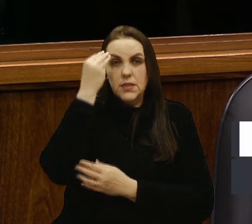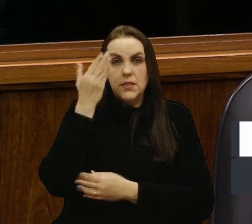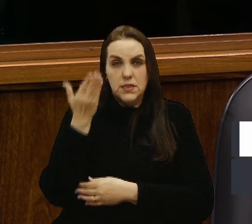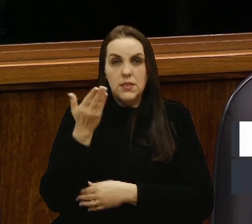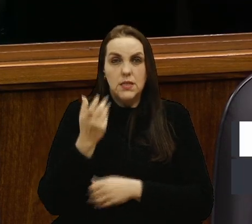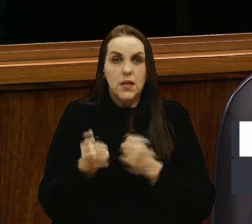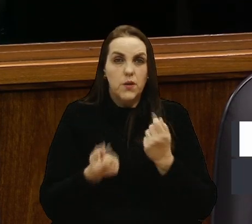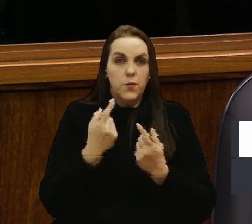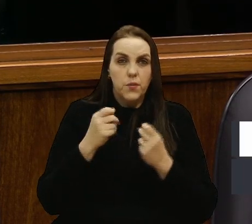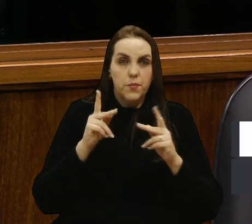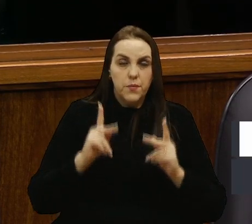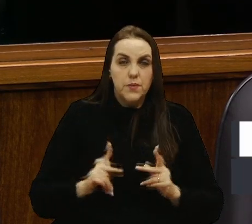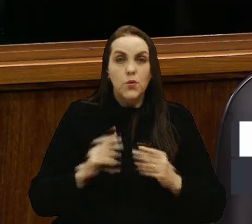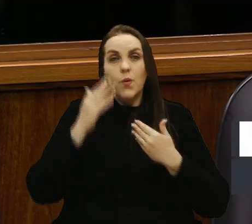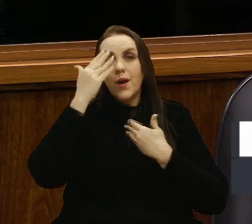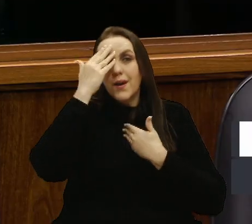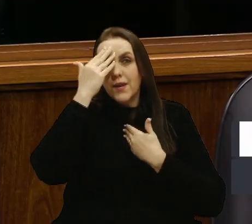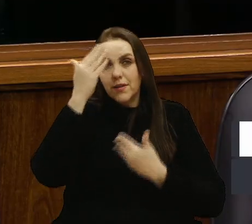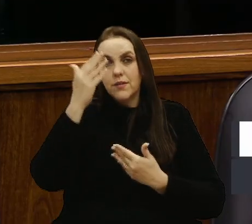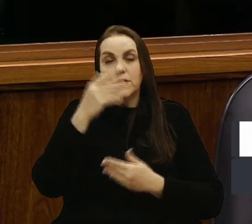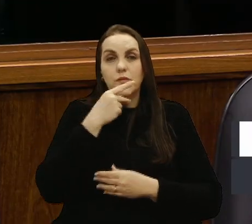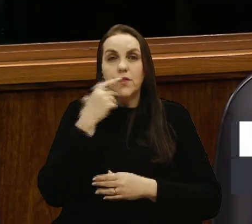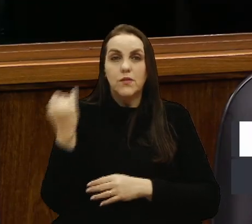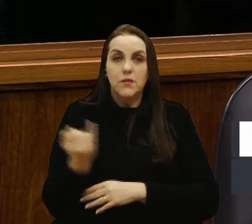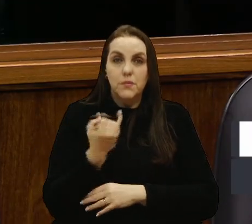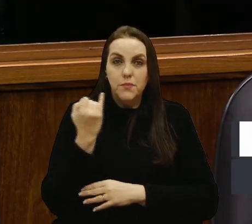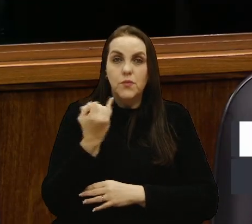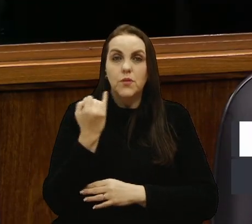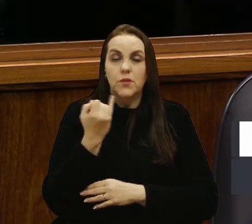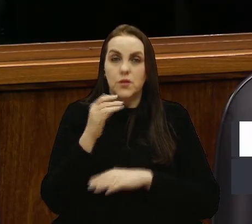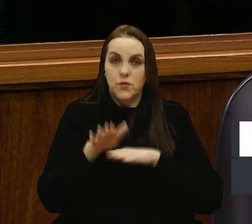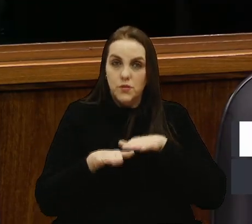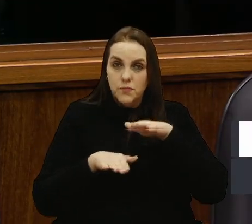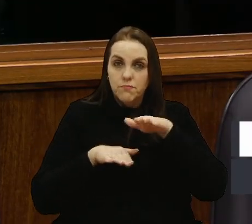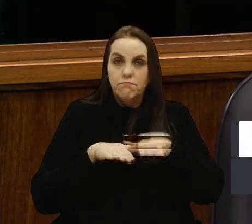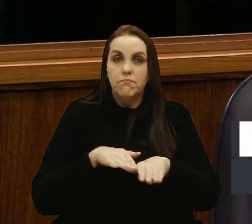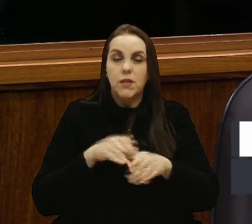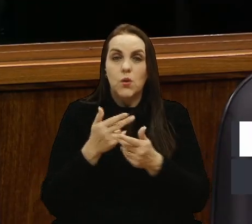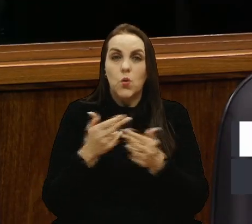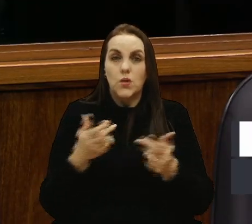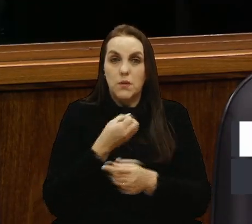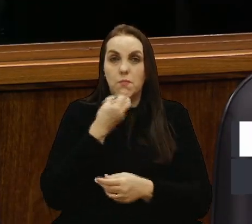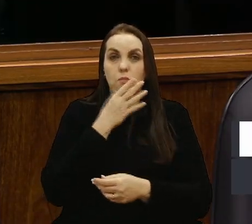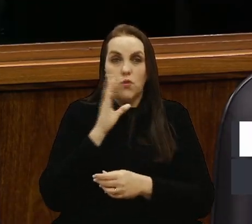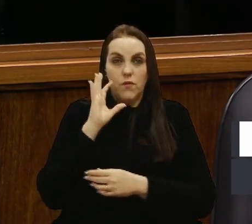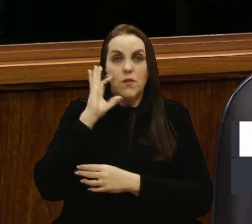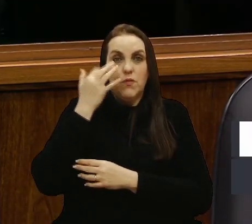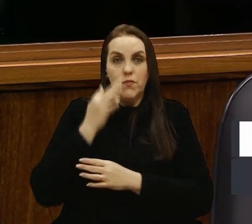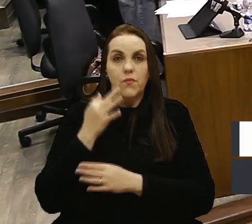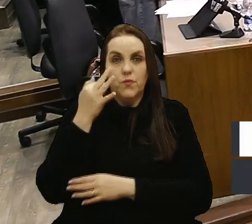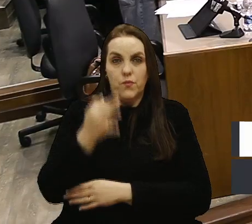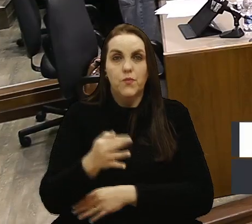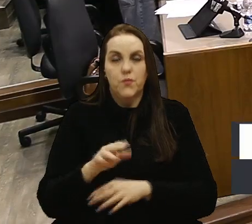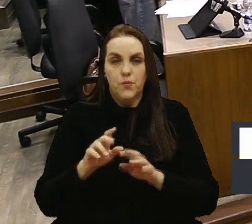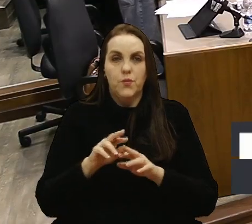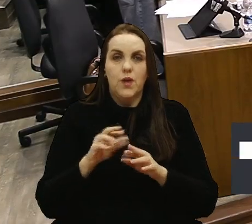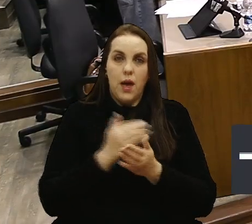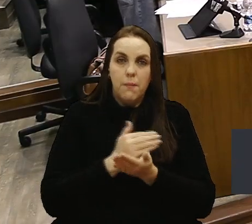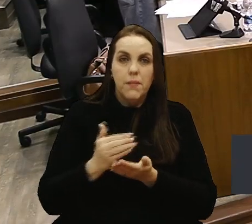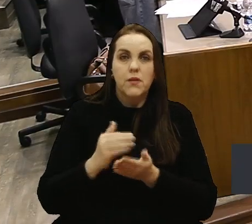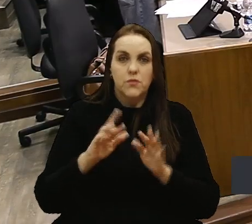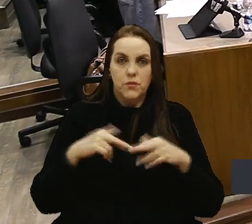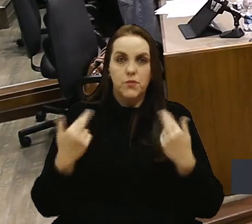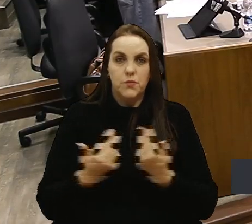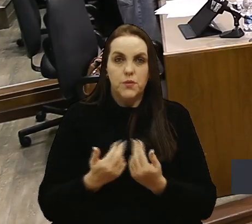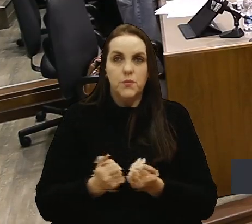mas agradeço e digo que foi um importante passo e que muita coisa boa virá dessa audiência. Muito obrigada. Obrigado, vereadora. Como solicitei a